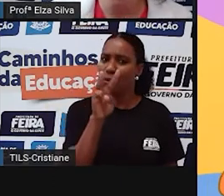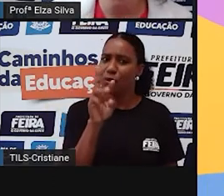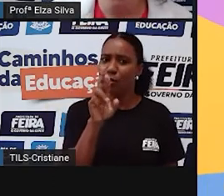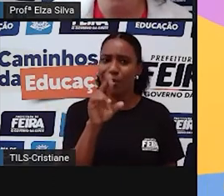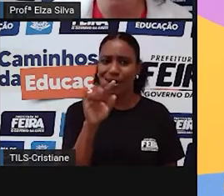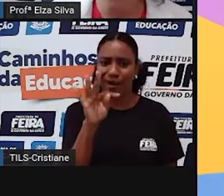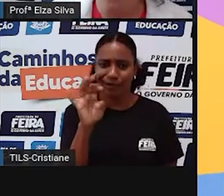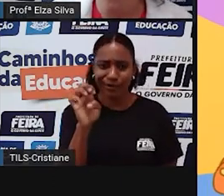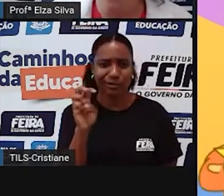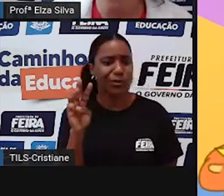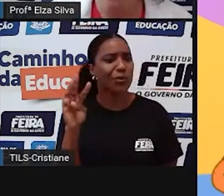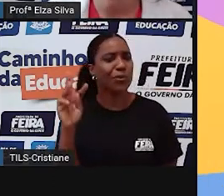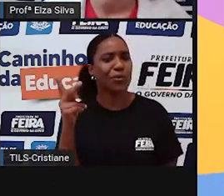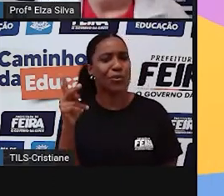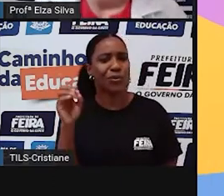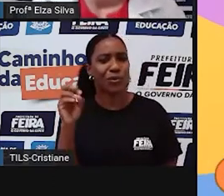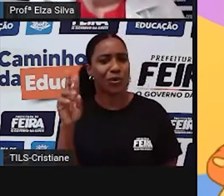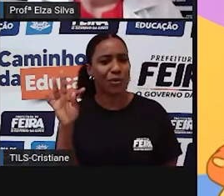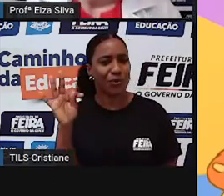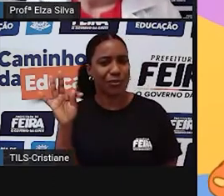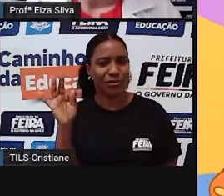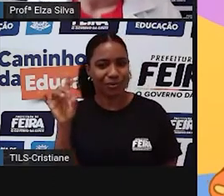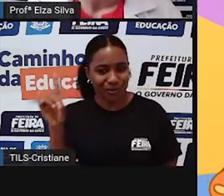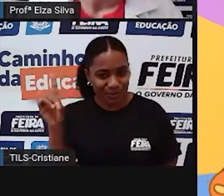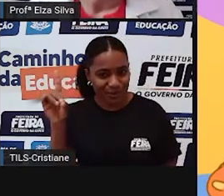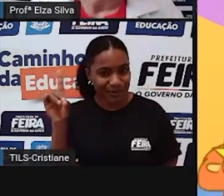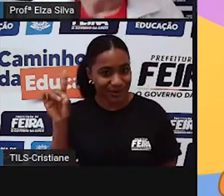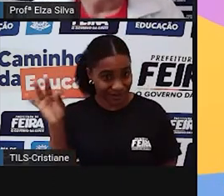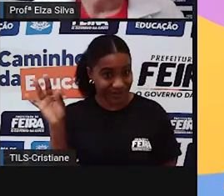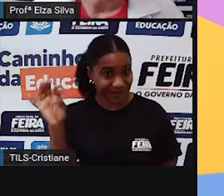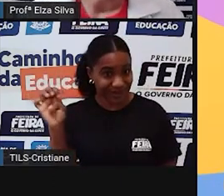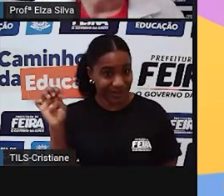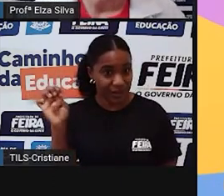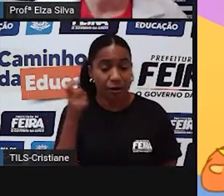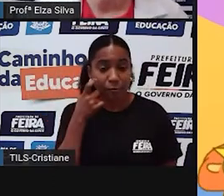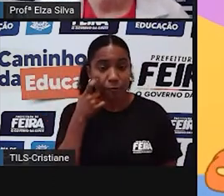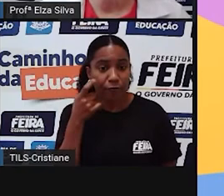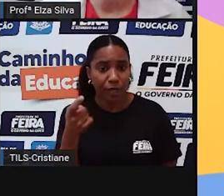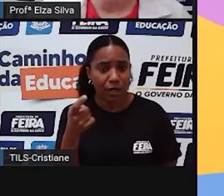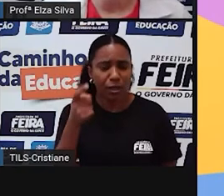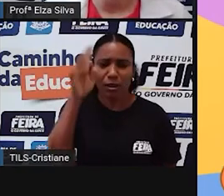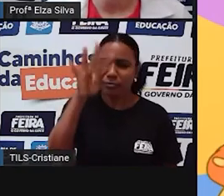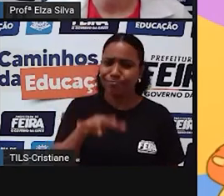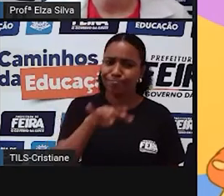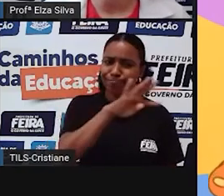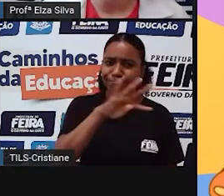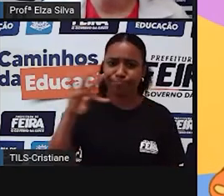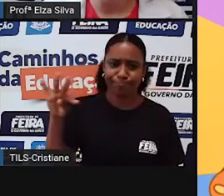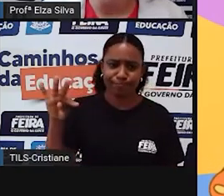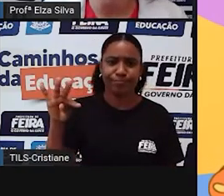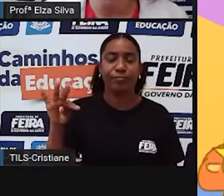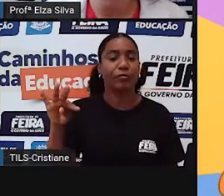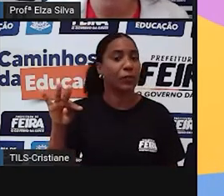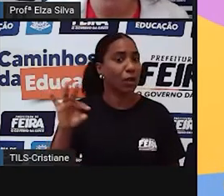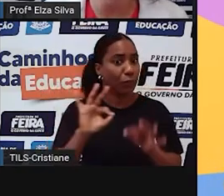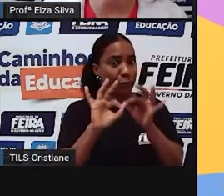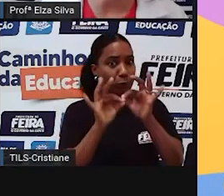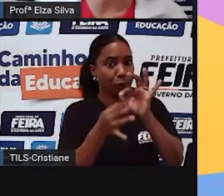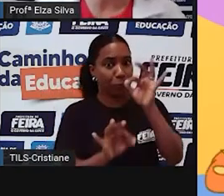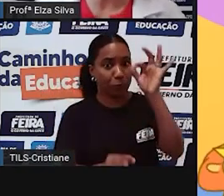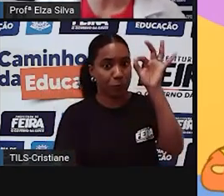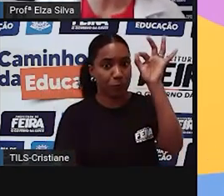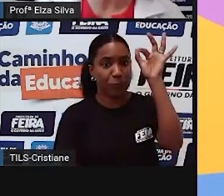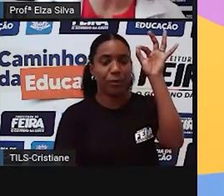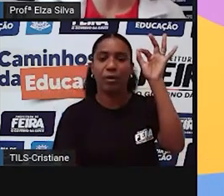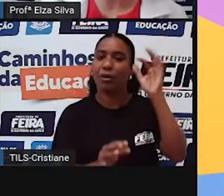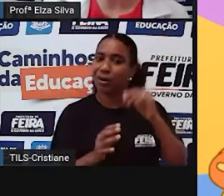segue uma dica para vocês. A lista desses verbos irregulares é imensa, mas é